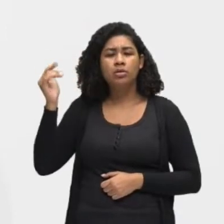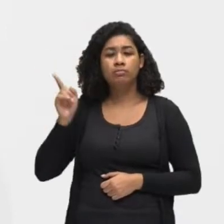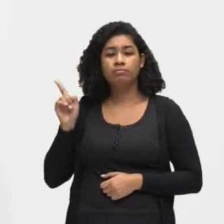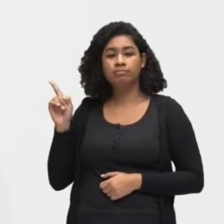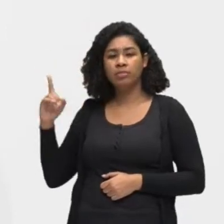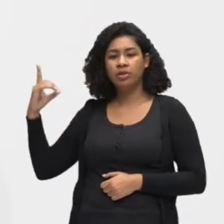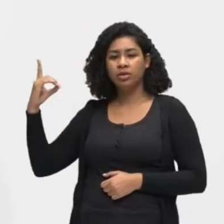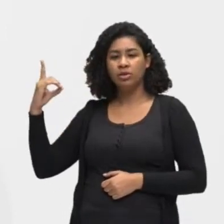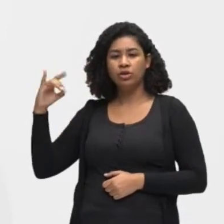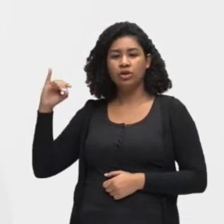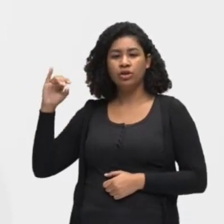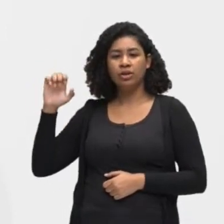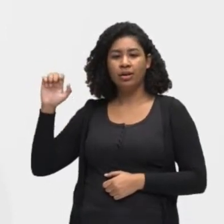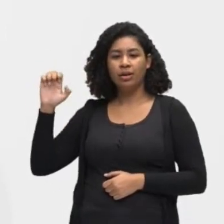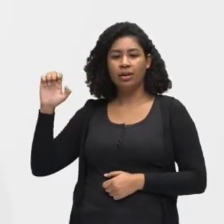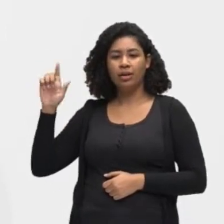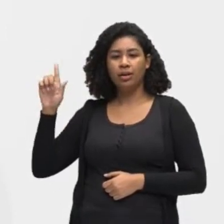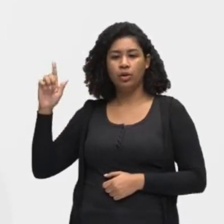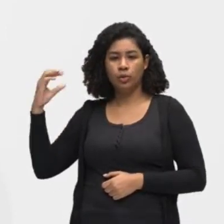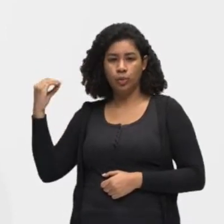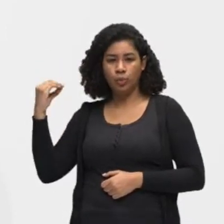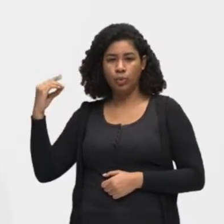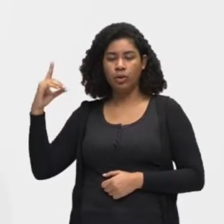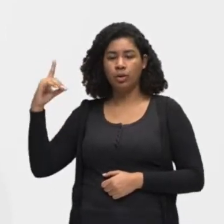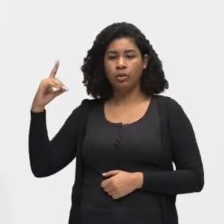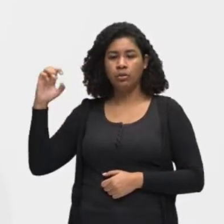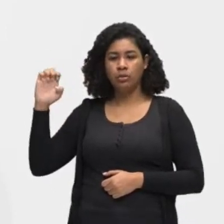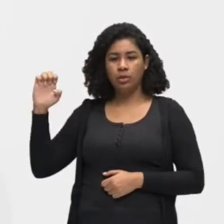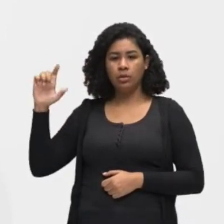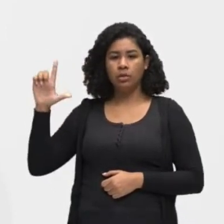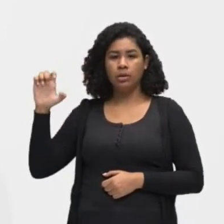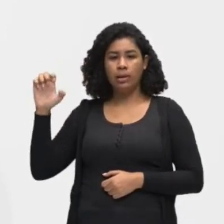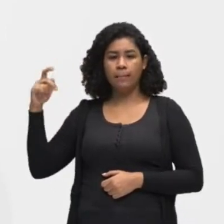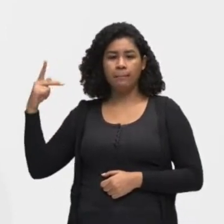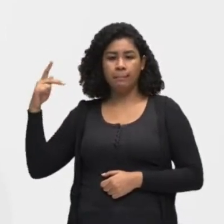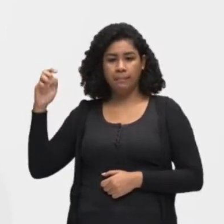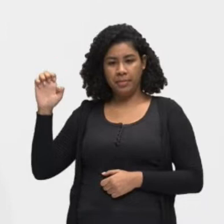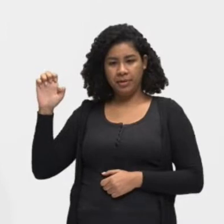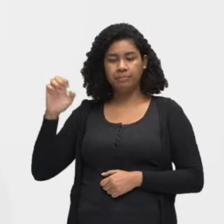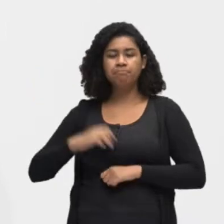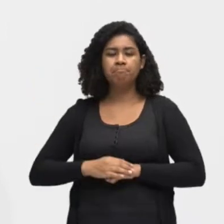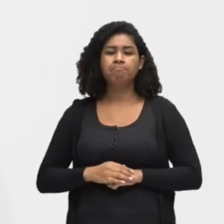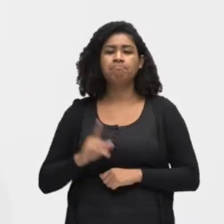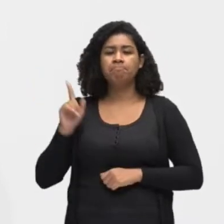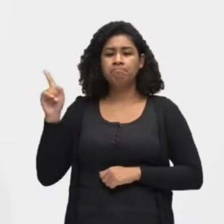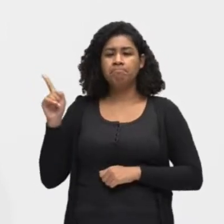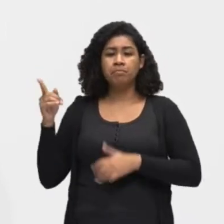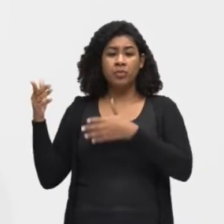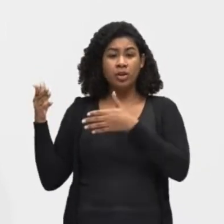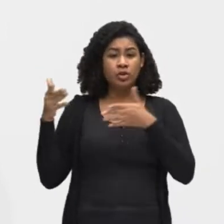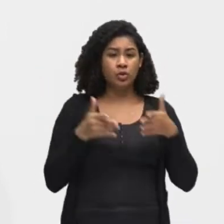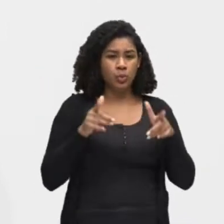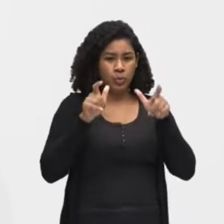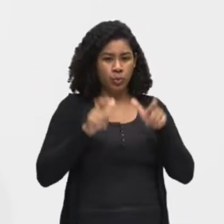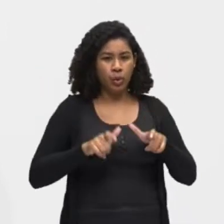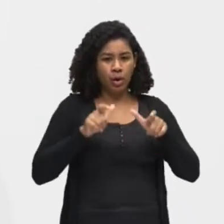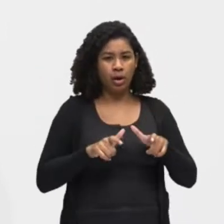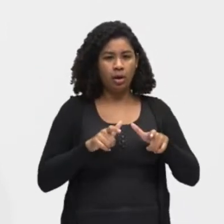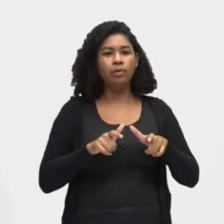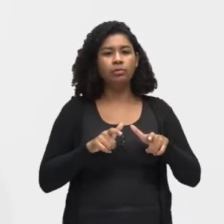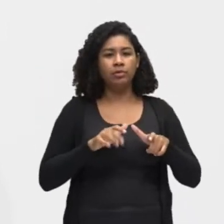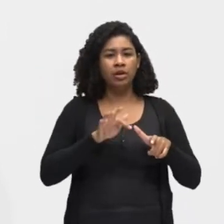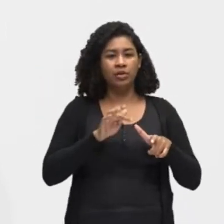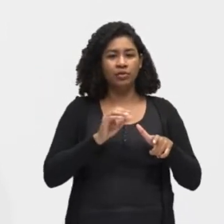Lepe, era primo de Pinzon, uma família de navegadores, e sua expedição chegou à foz do rio Amazonas, indo